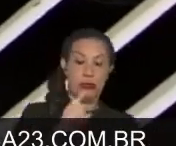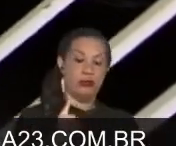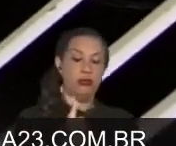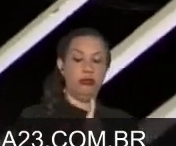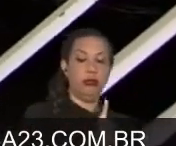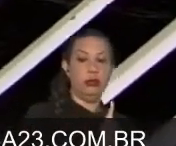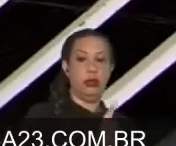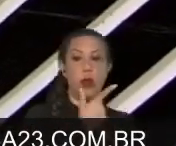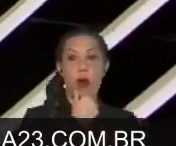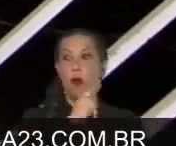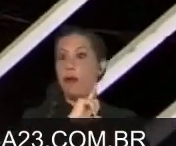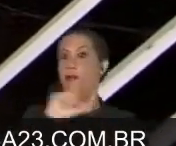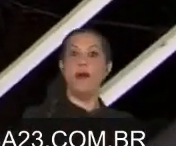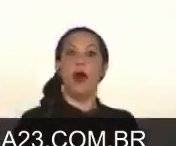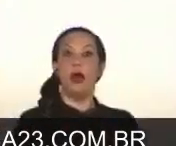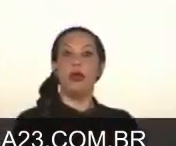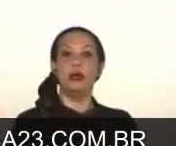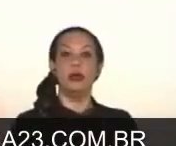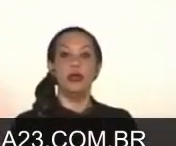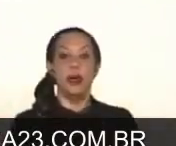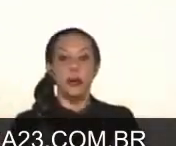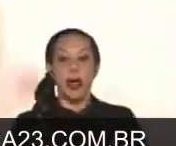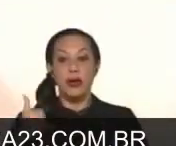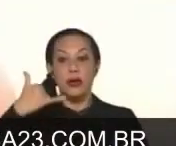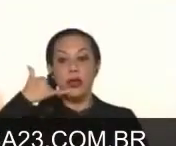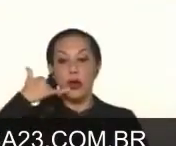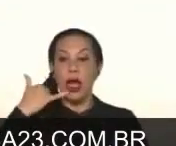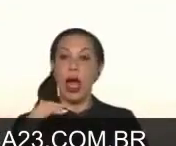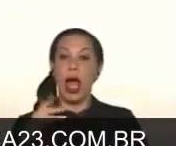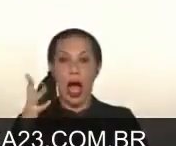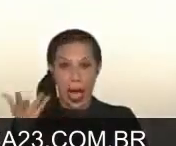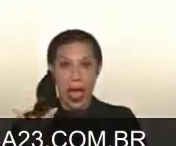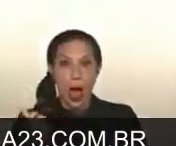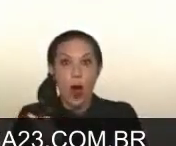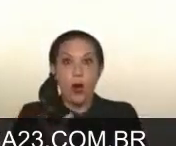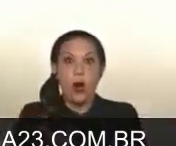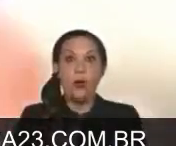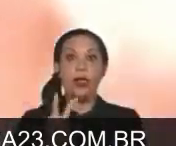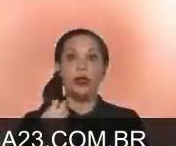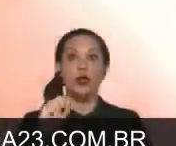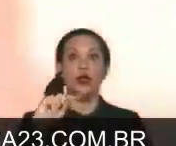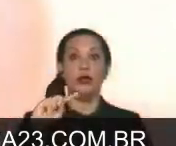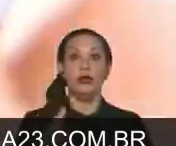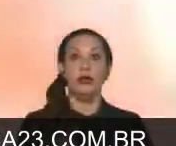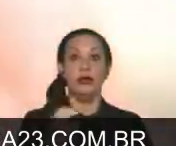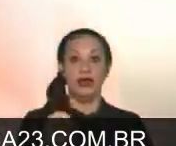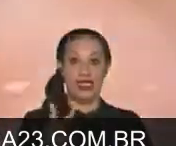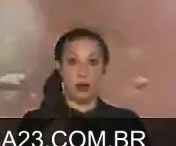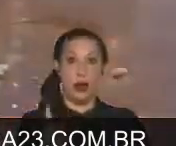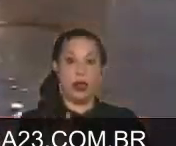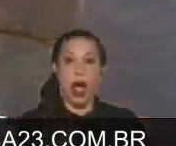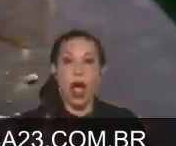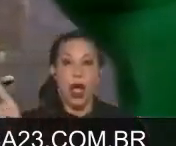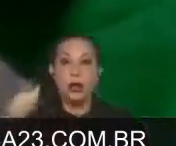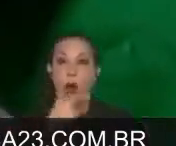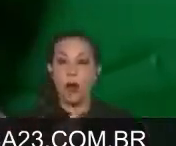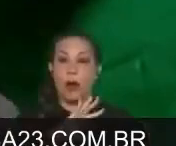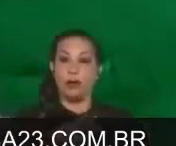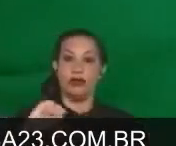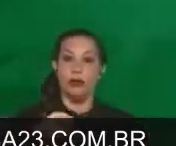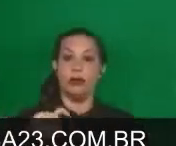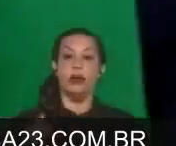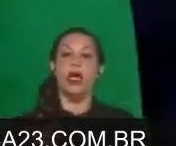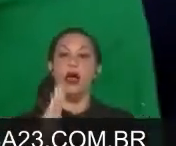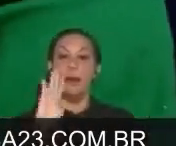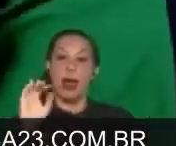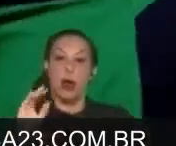de casa, ele já tinha ido embora. No celular, a mensagem da compra de R$ 2.050. A Evanilde fez o